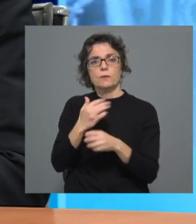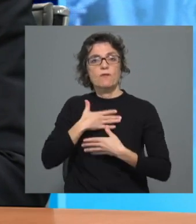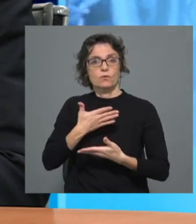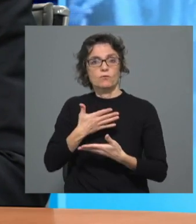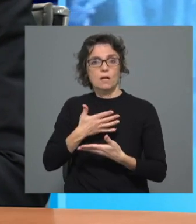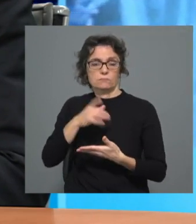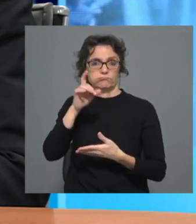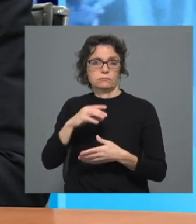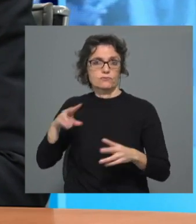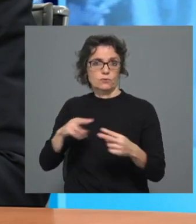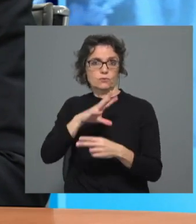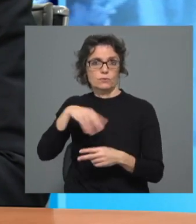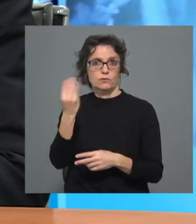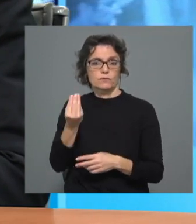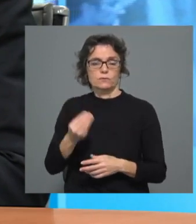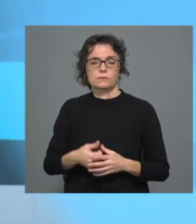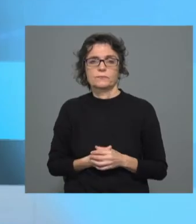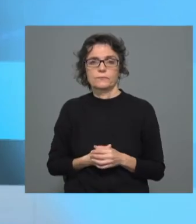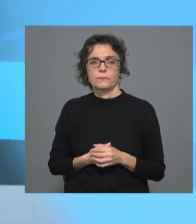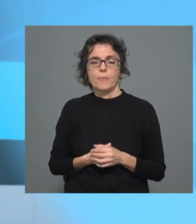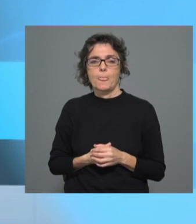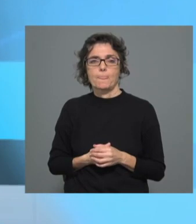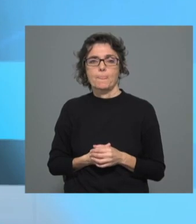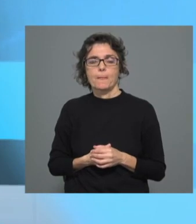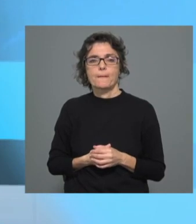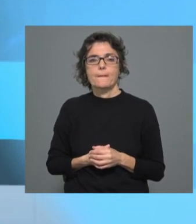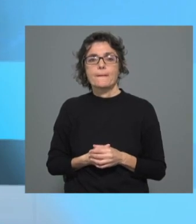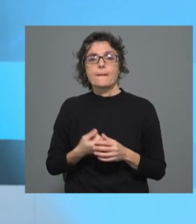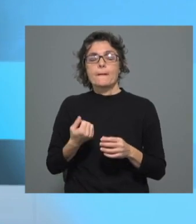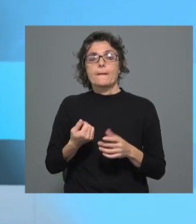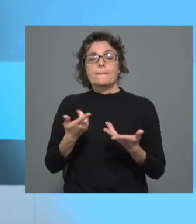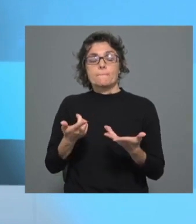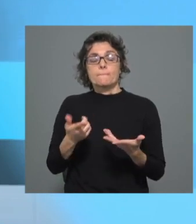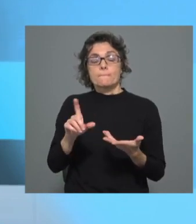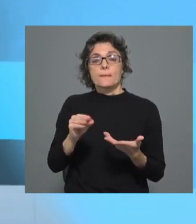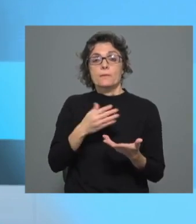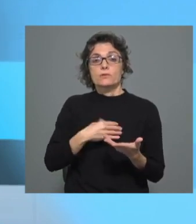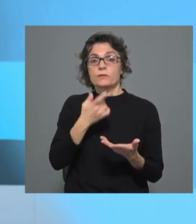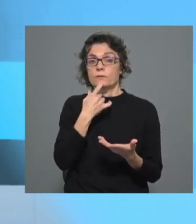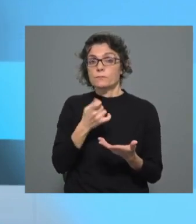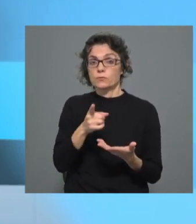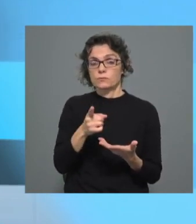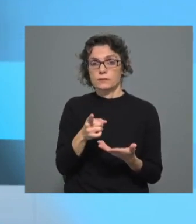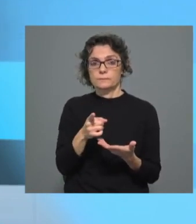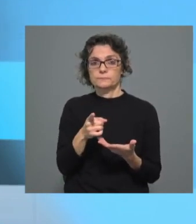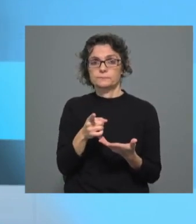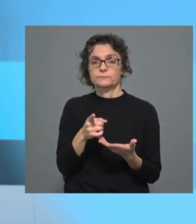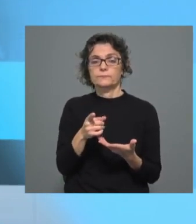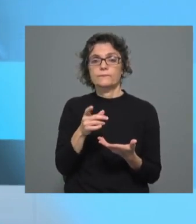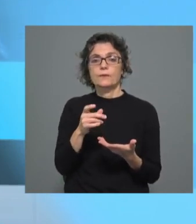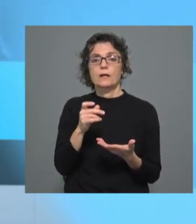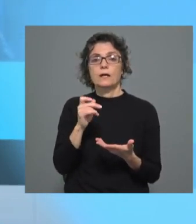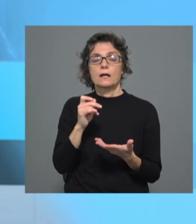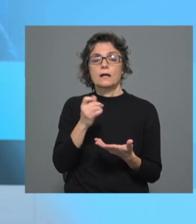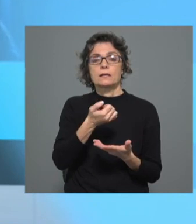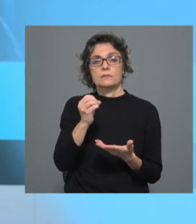jornadas. Ações concretas nesta jornada. Gostava ainda de lhe perguntar, nas comemorações dos 50 anos do 25 de